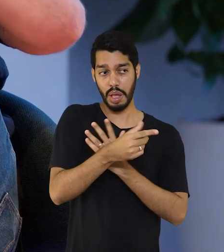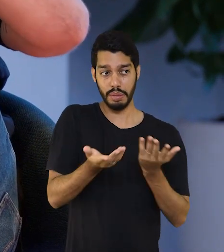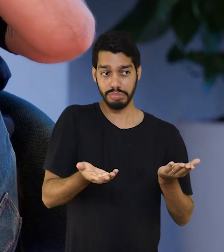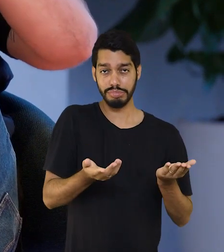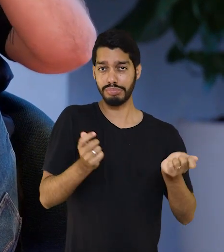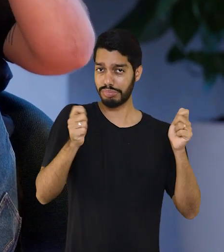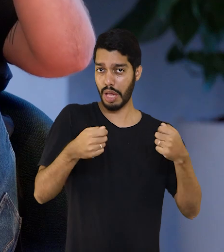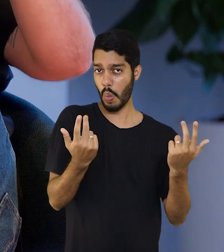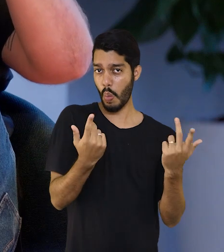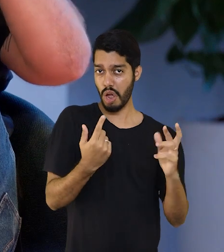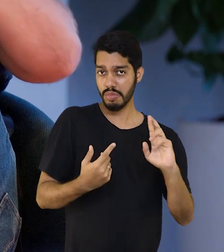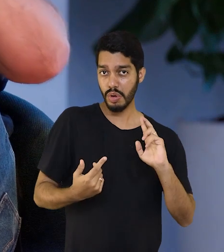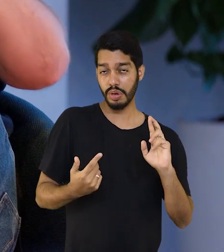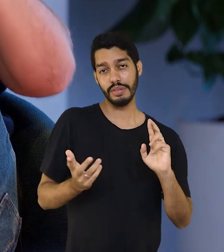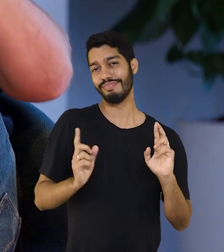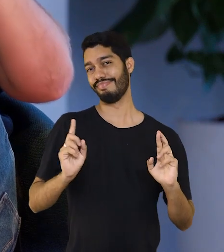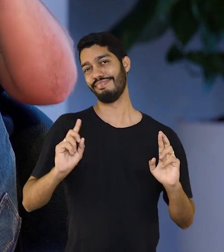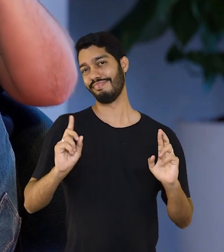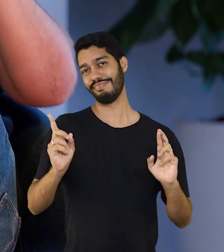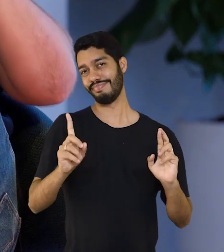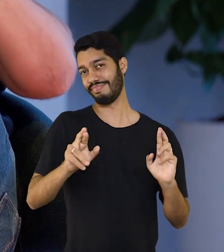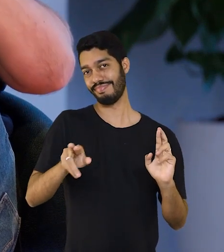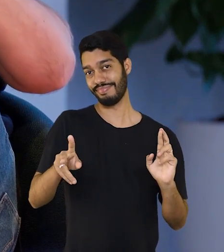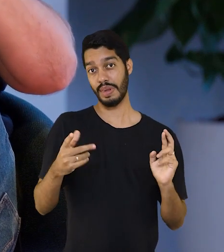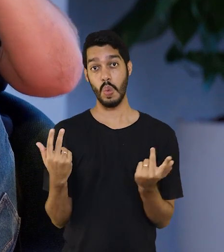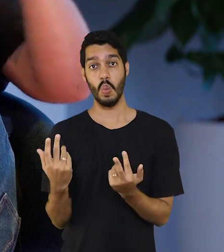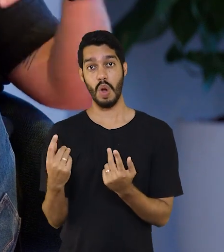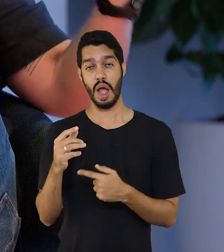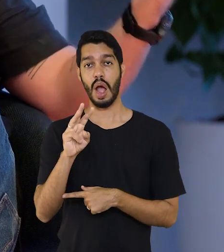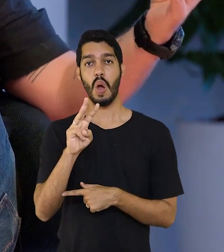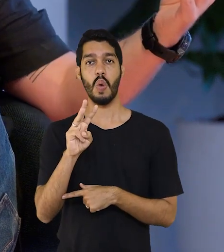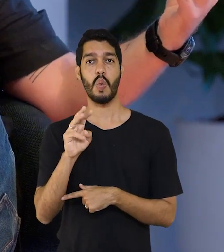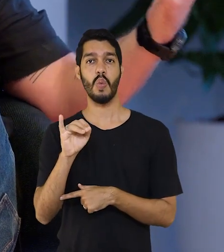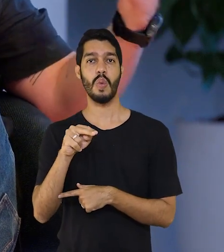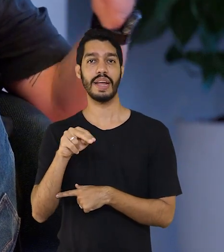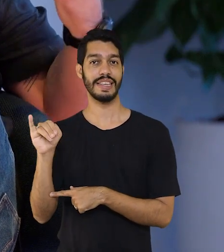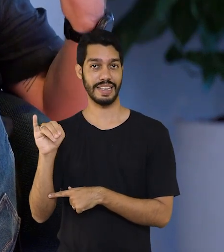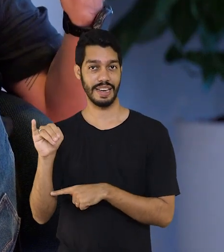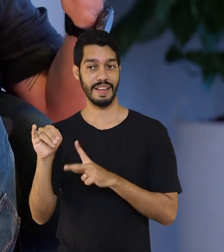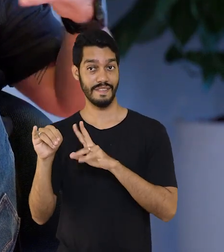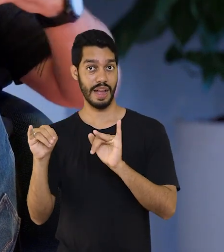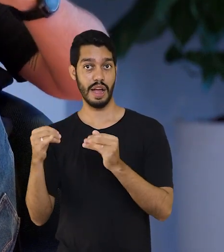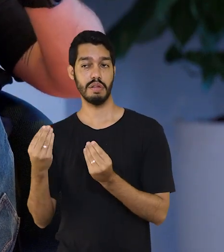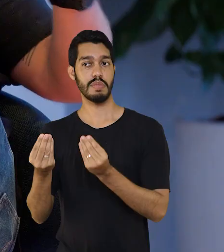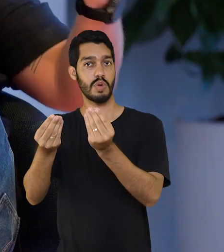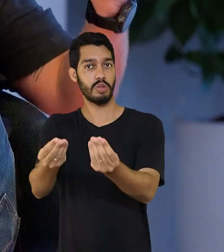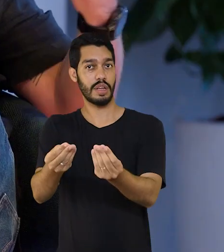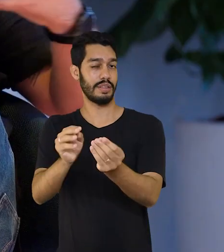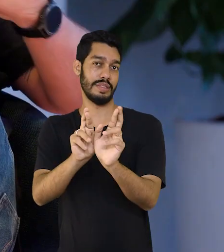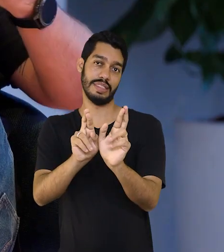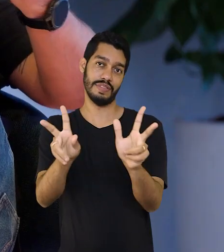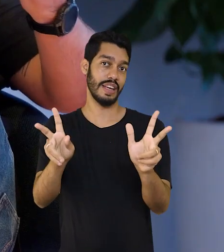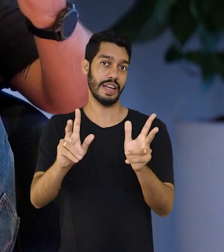Perplexity, eu vou receber as minhas respostas? Não, você não vai encontrar as respostas que a Winnie vai te trazer, porque a gente trabalha um banco de